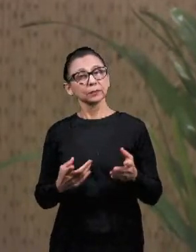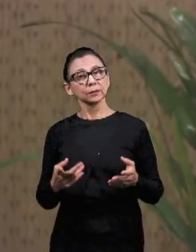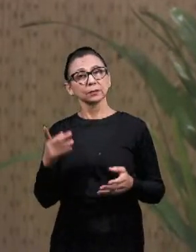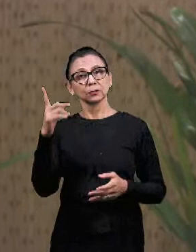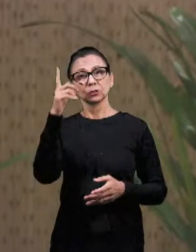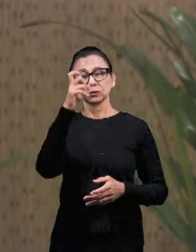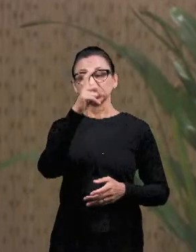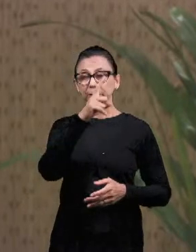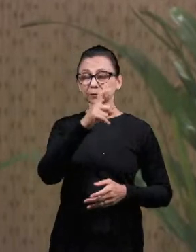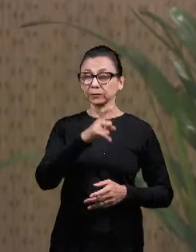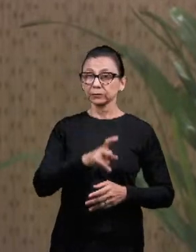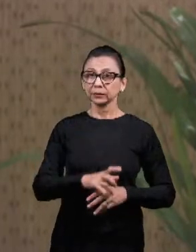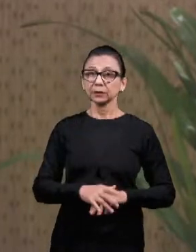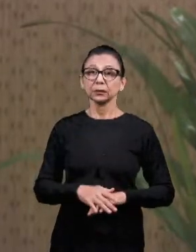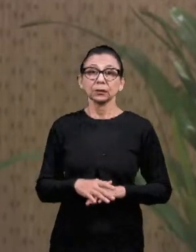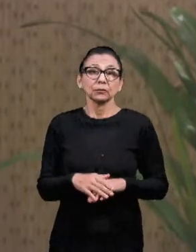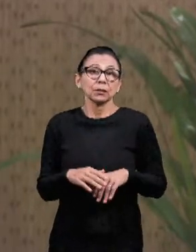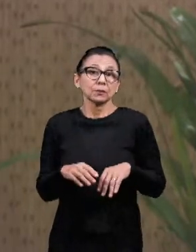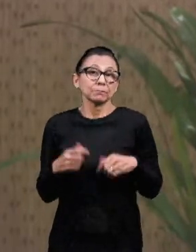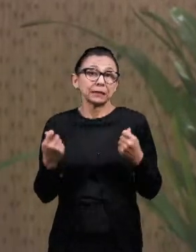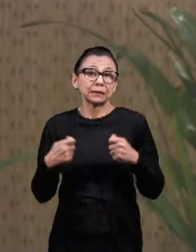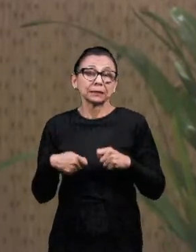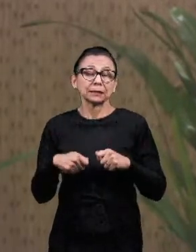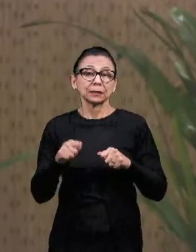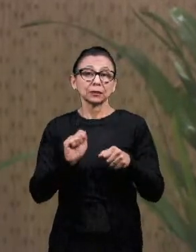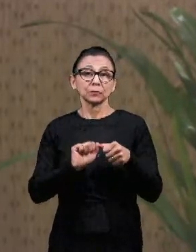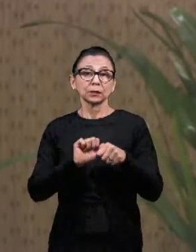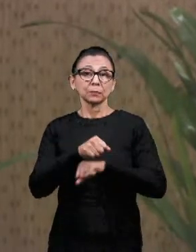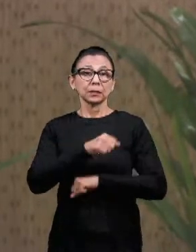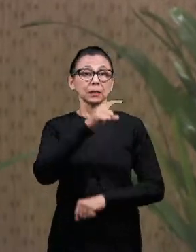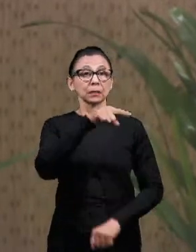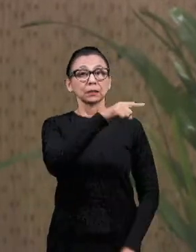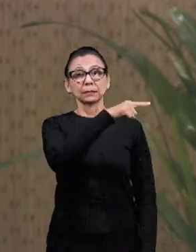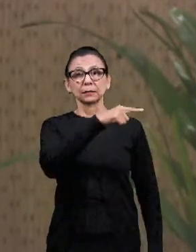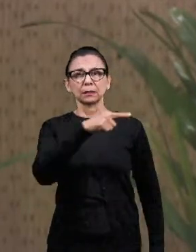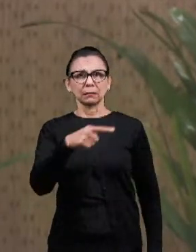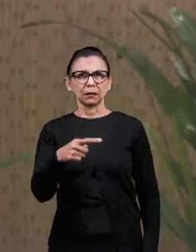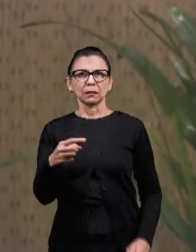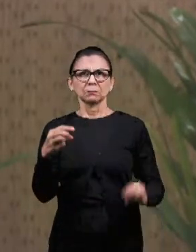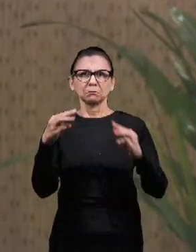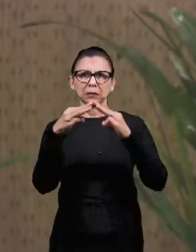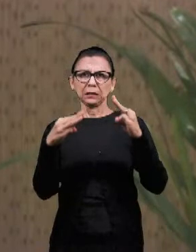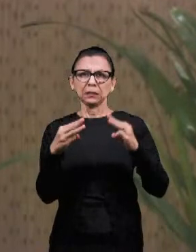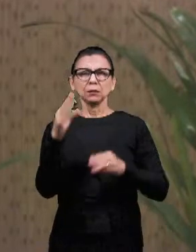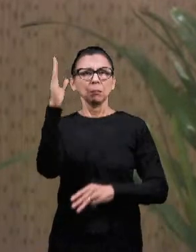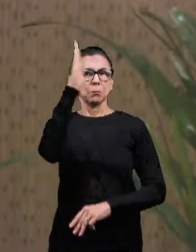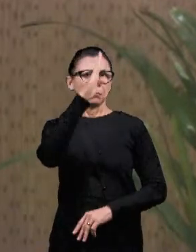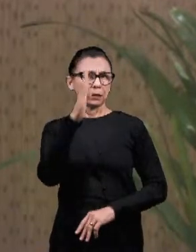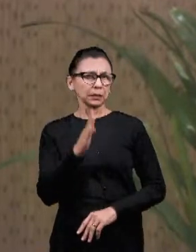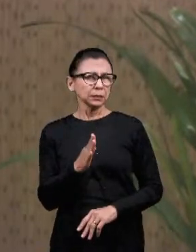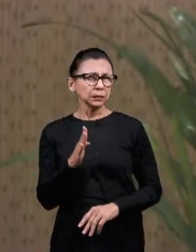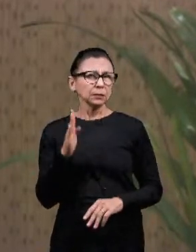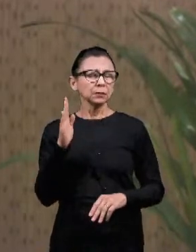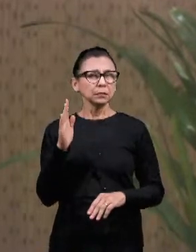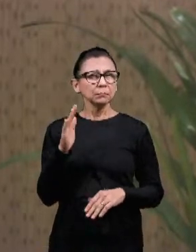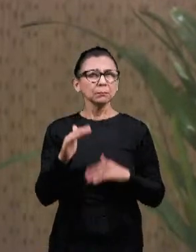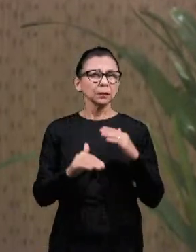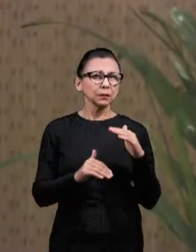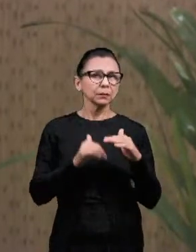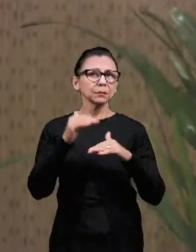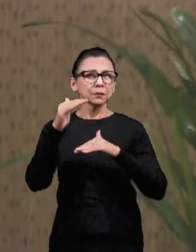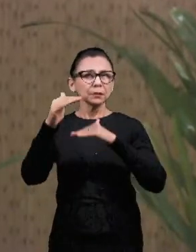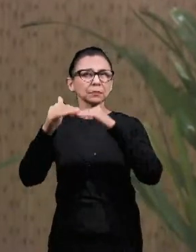fez com que tivéssemos que suspender os eventos, pelo menos nos manaíns do Brasil, que aos poucos estão voltando, guardados